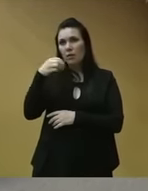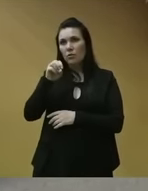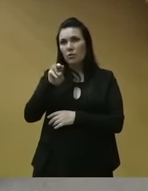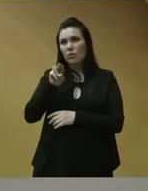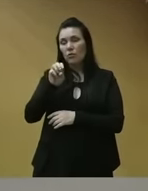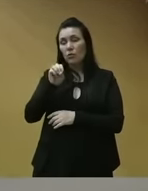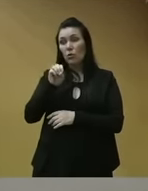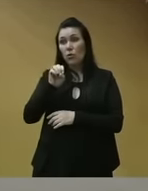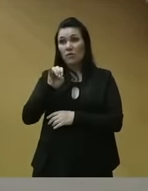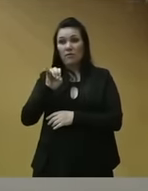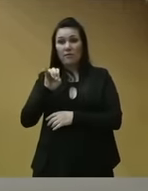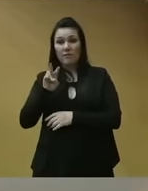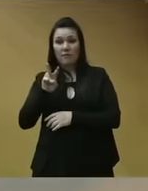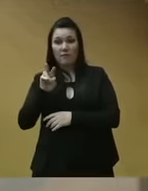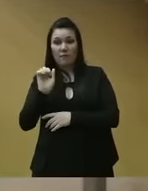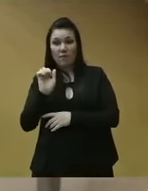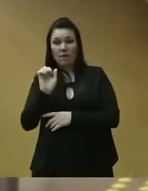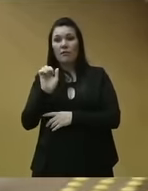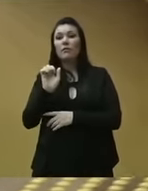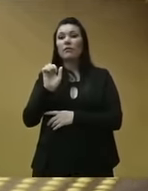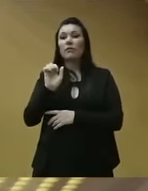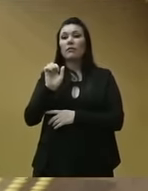Turuçu.